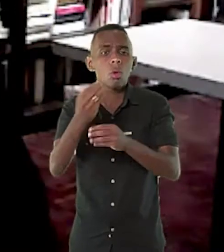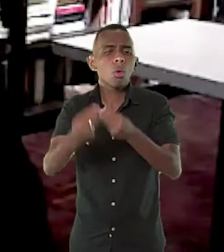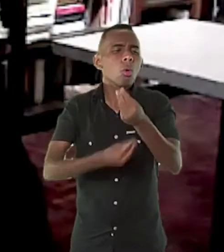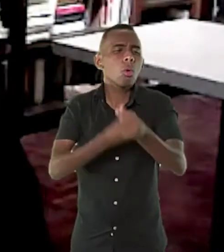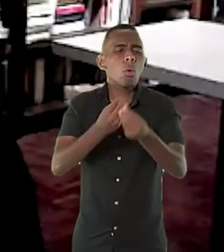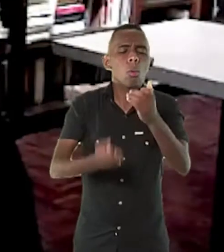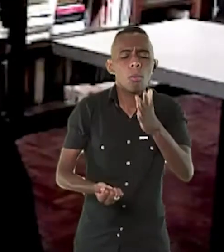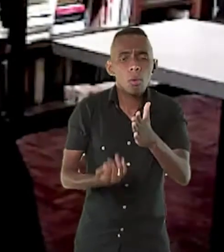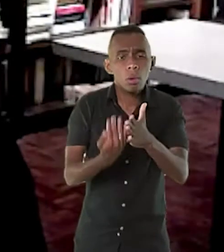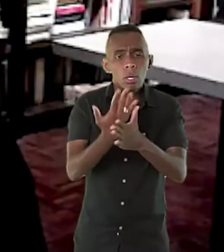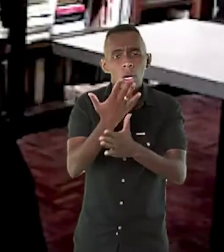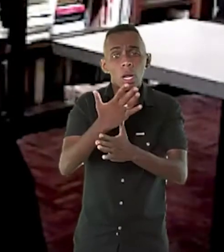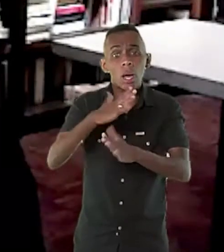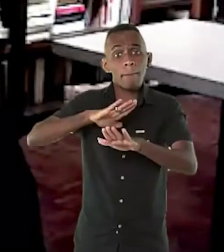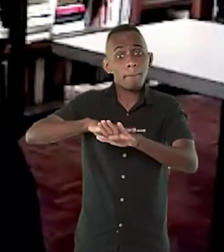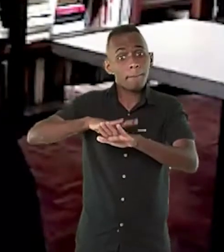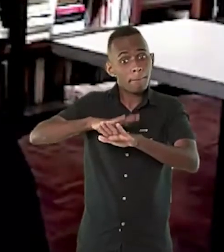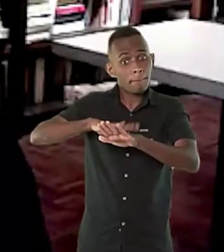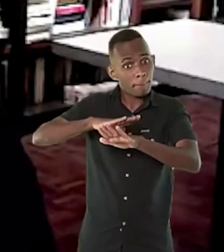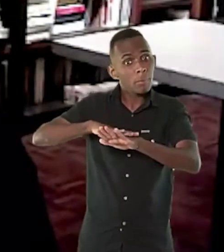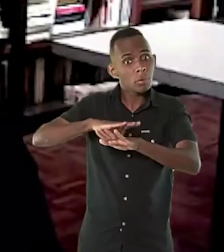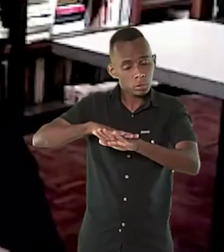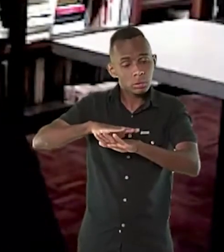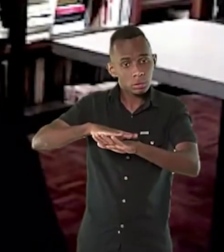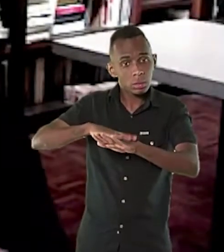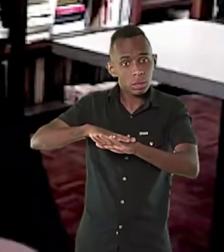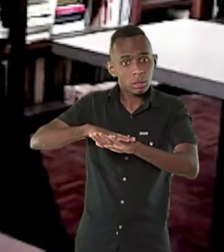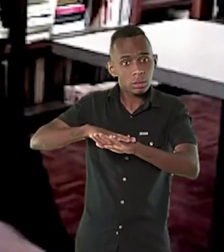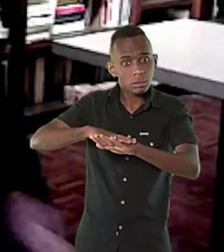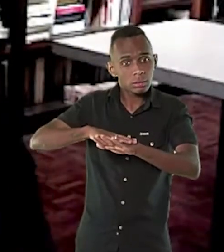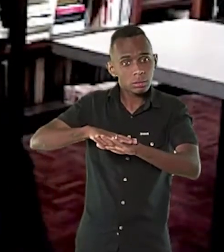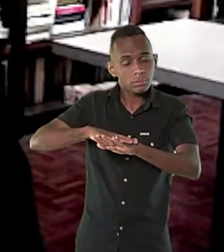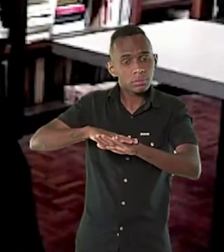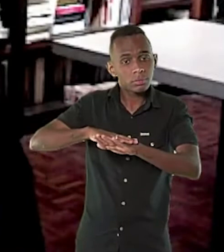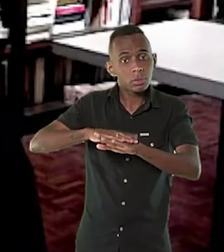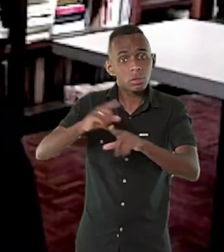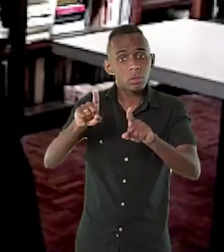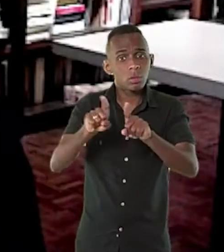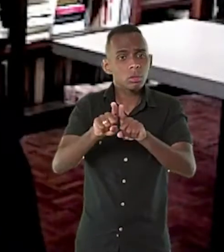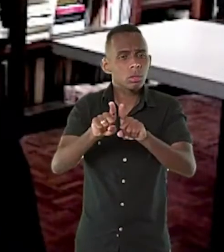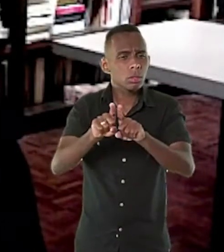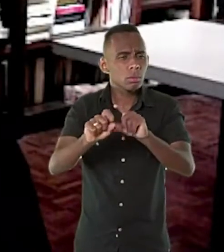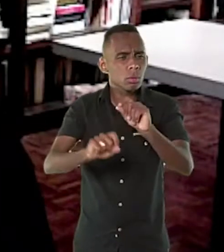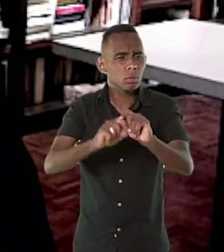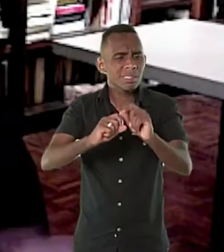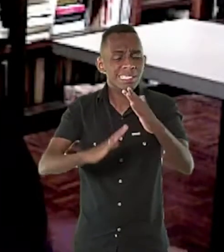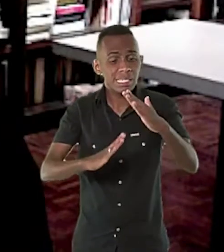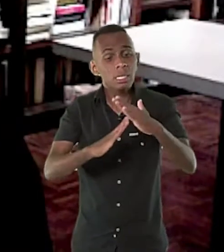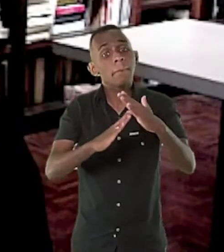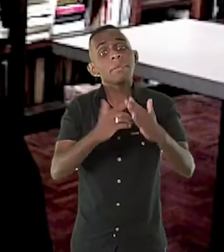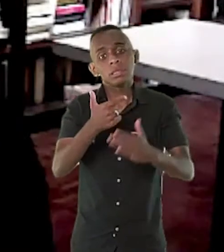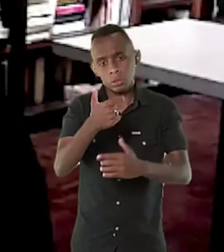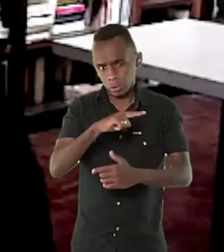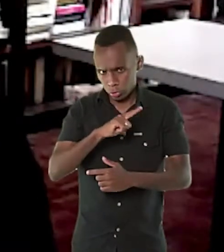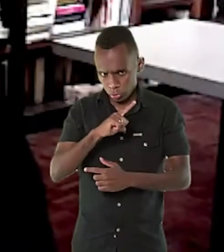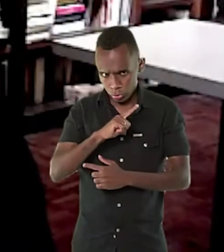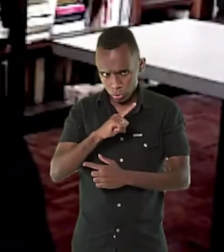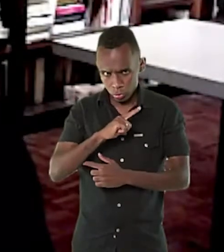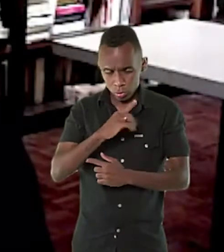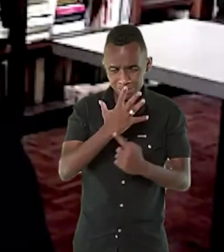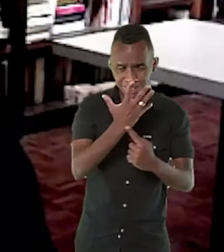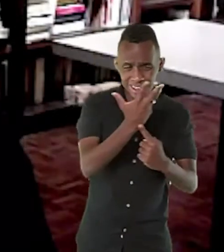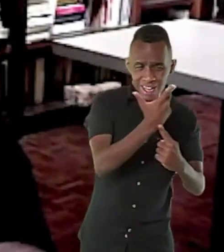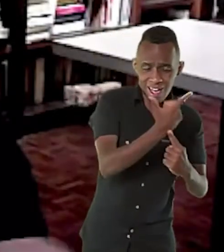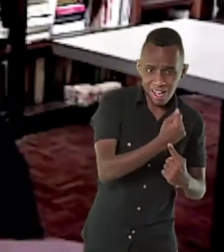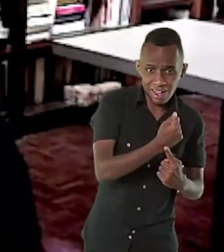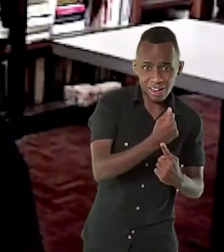criação anônima e diferida, que fica no limite, muitas vezes, entre a